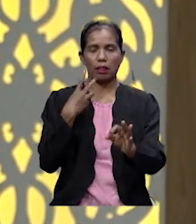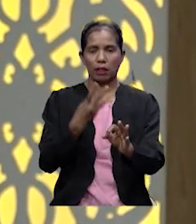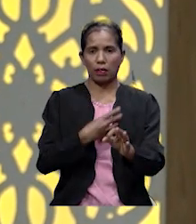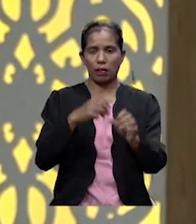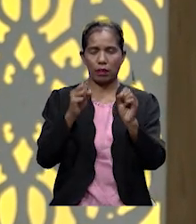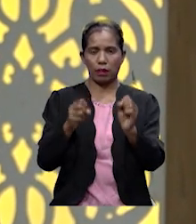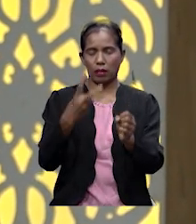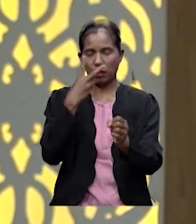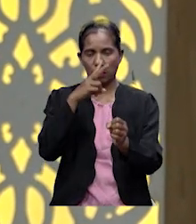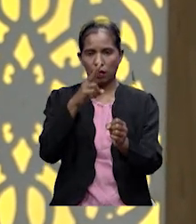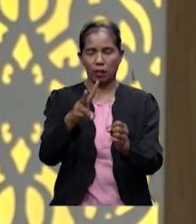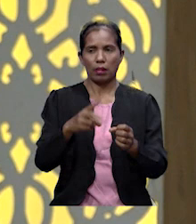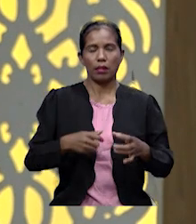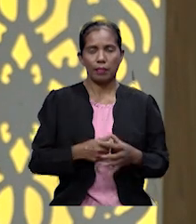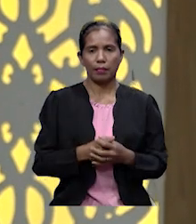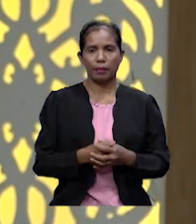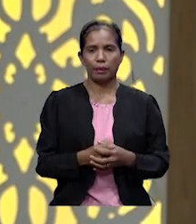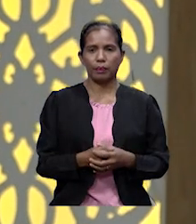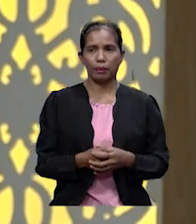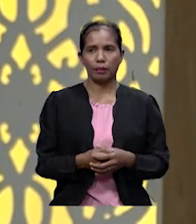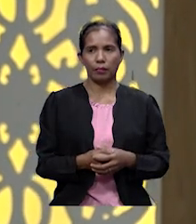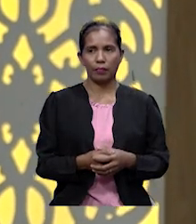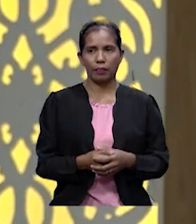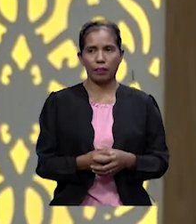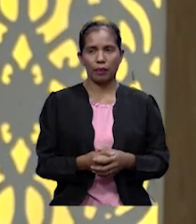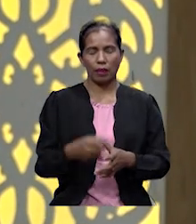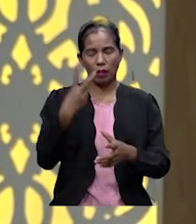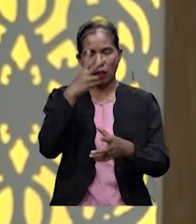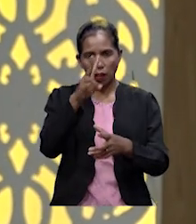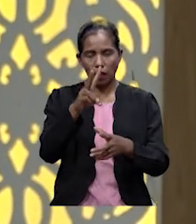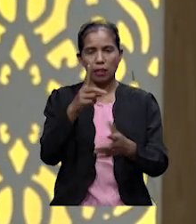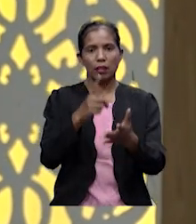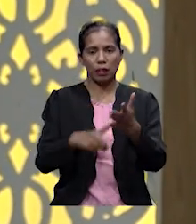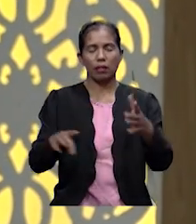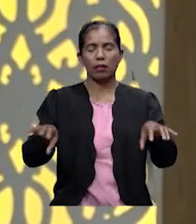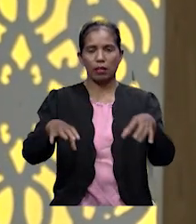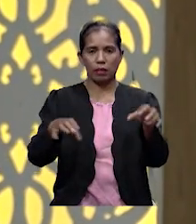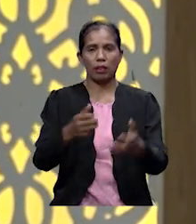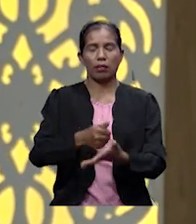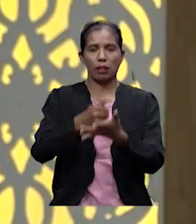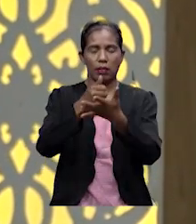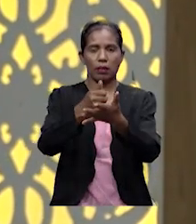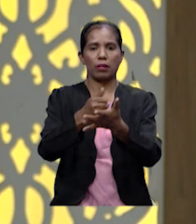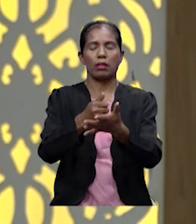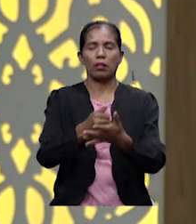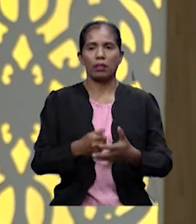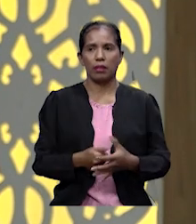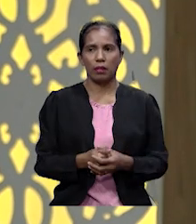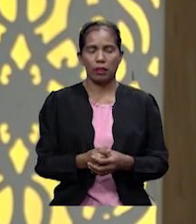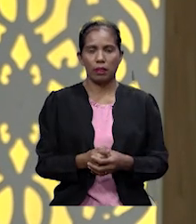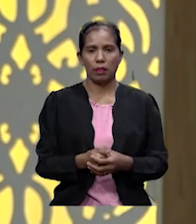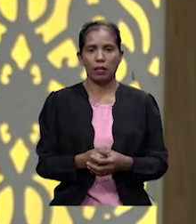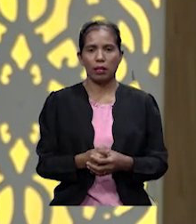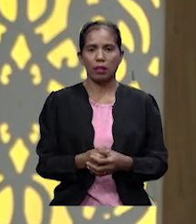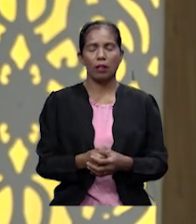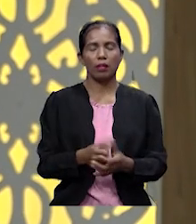como momentos para se separar, olhar-se para trás e ver o caminho percorrido, mas sobretudo